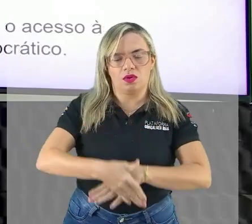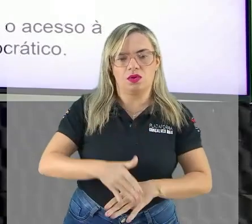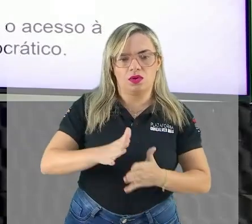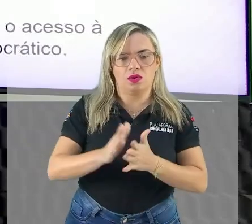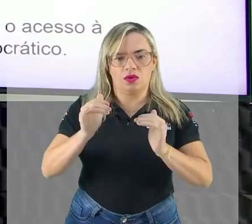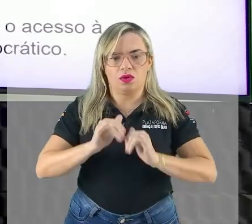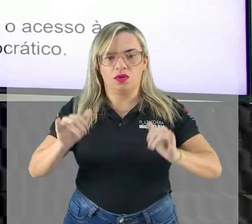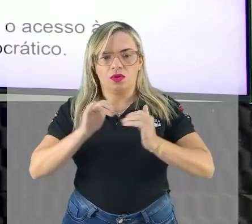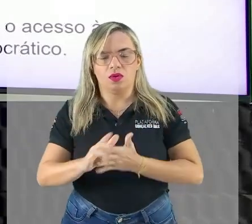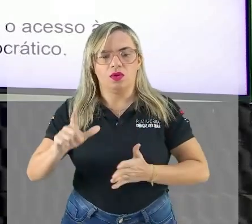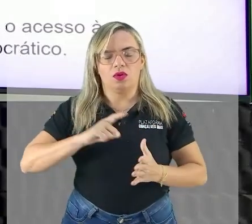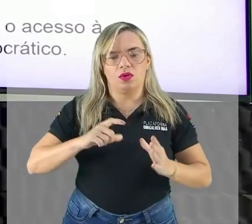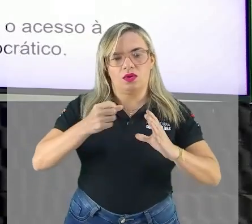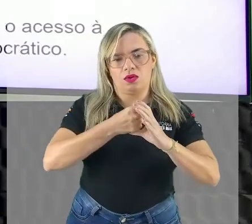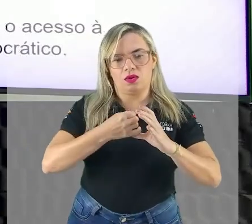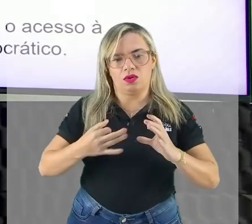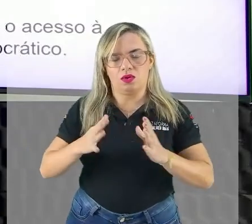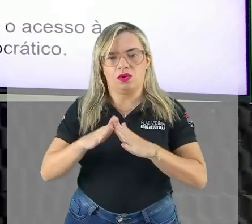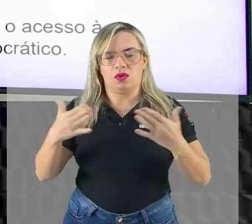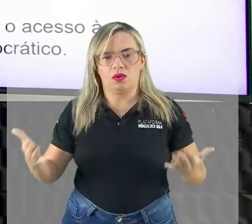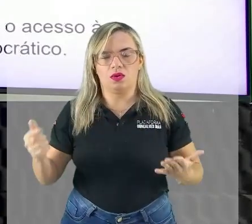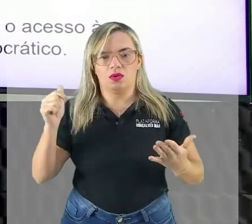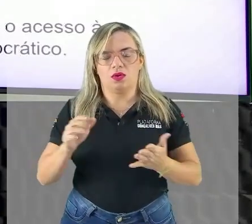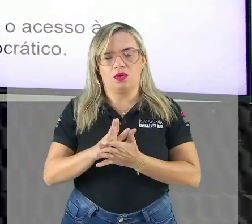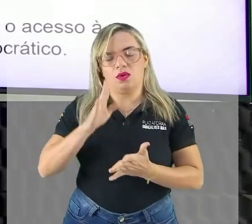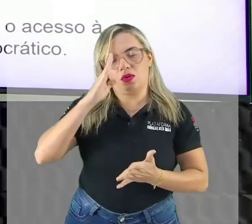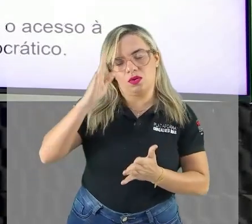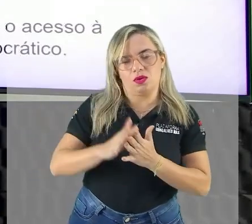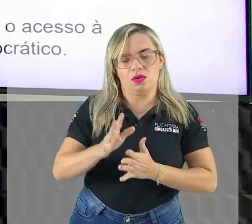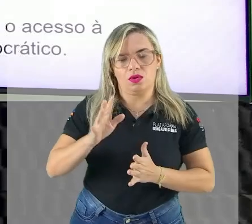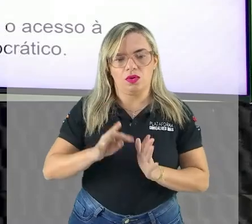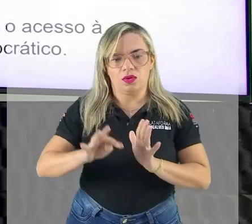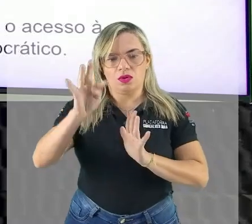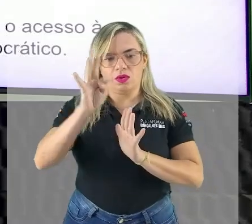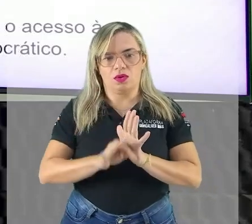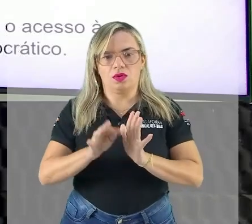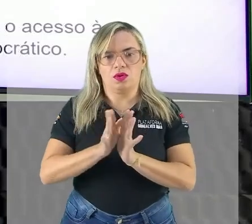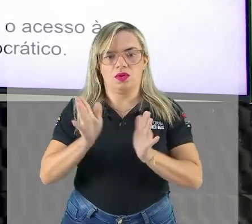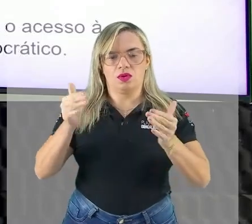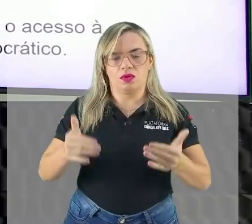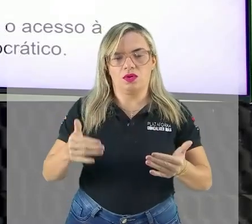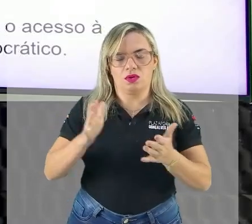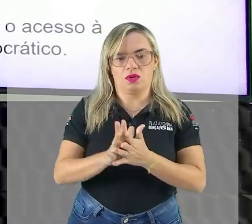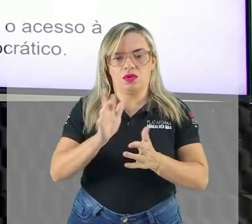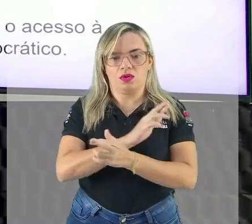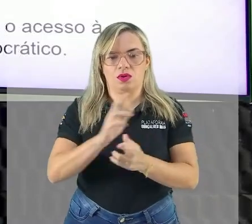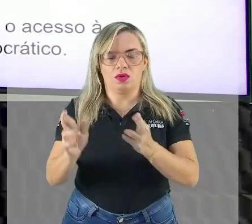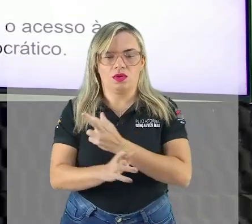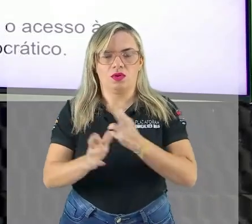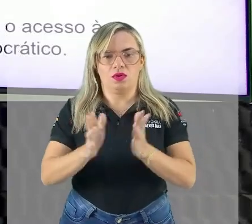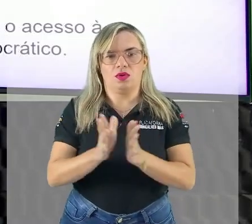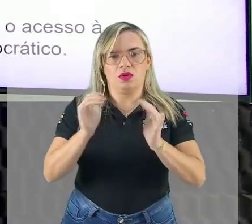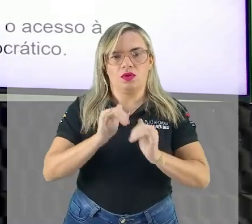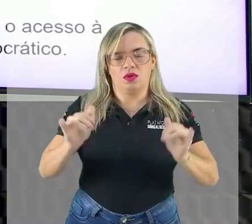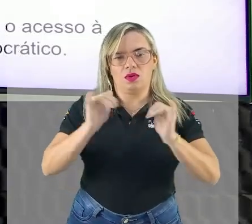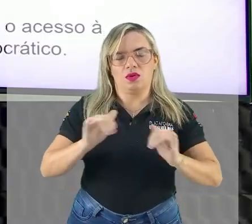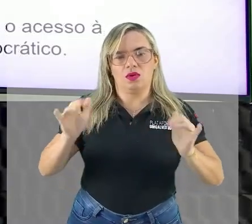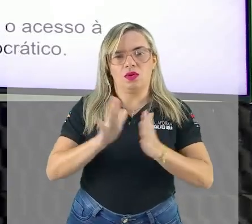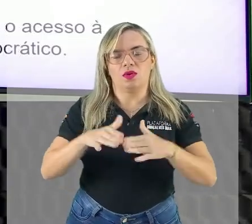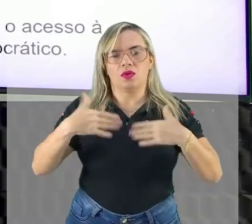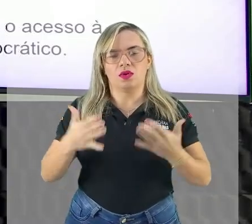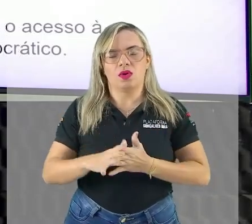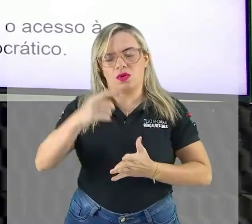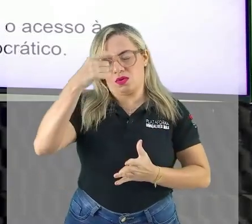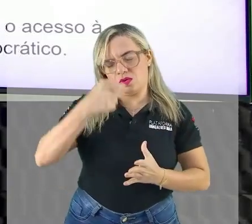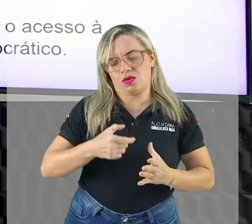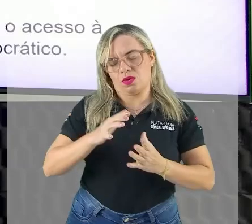Tem algumas características e o teor principal do texto está diretamente relacionado a isso, As informações e qual o perfil das pessoas,